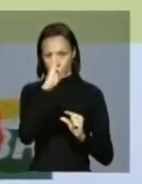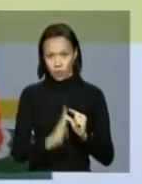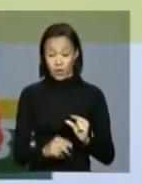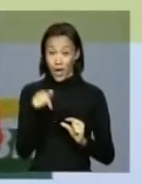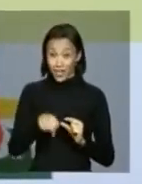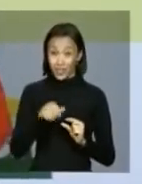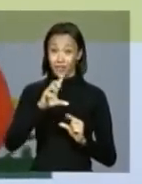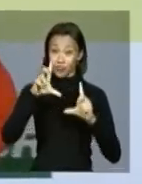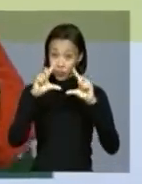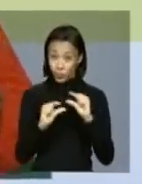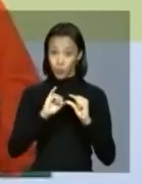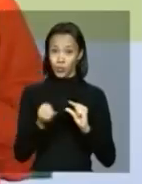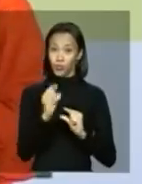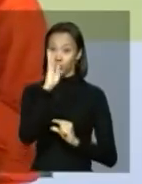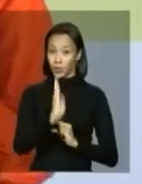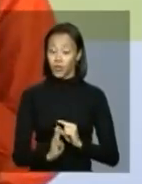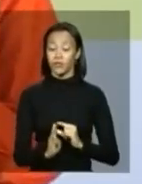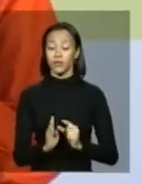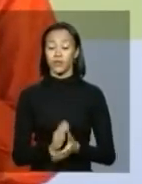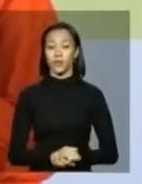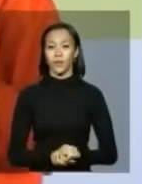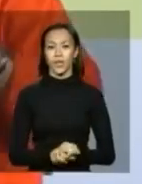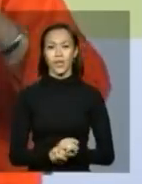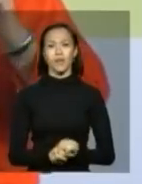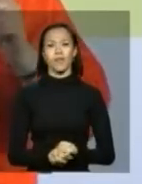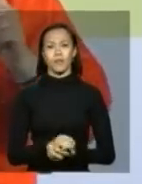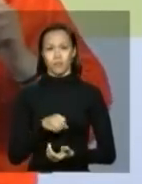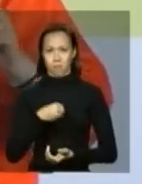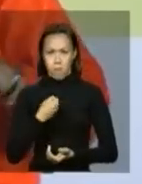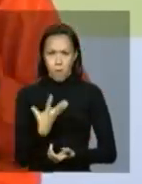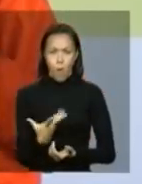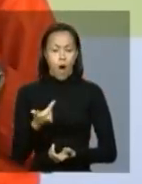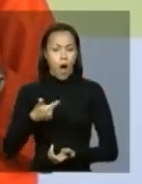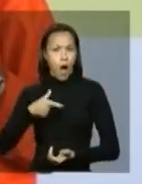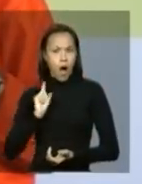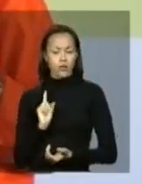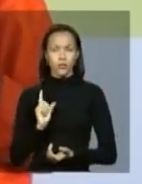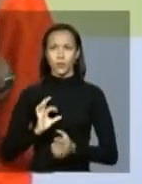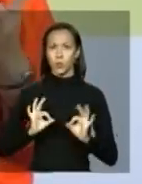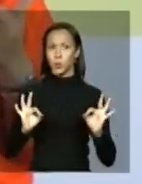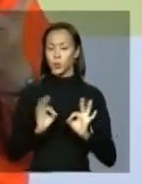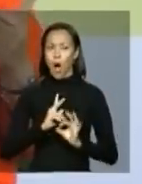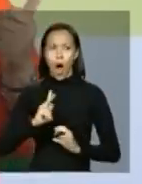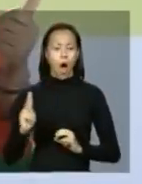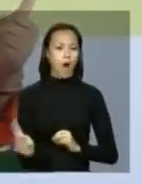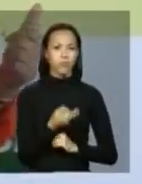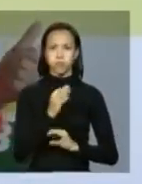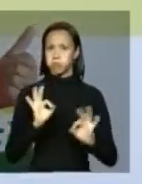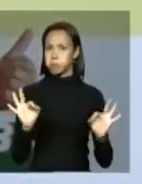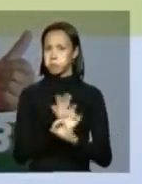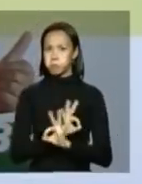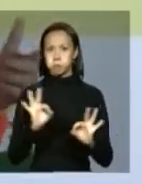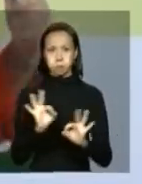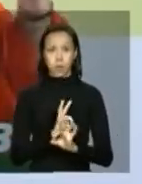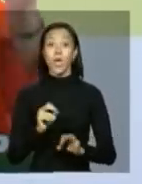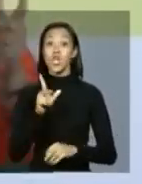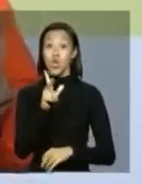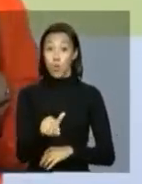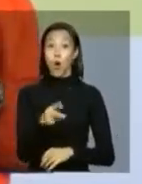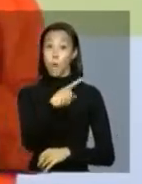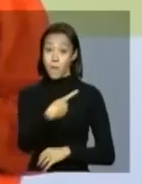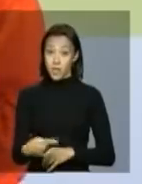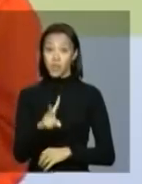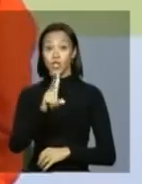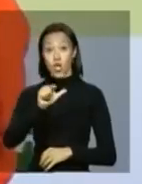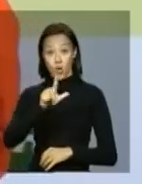nesse país estão num nível que nunca antes, como diria o presidente Lula, na